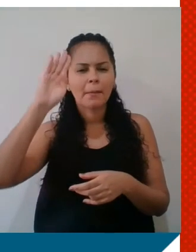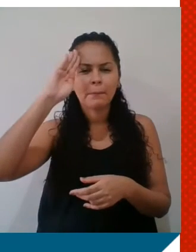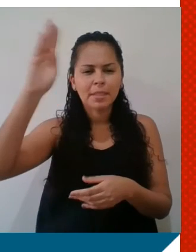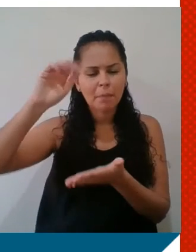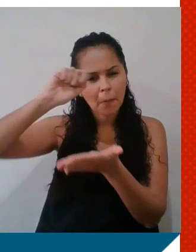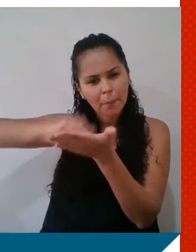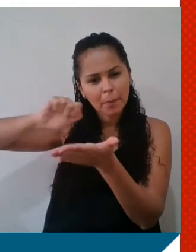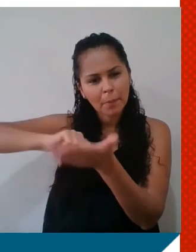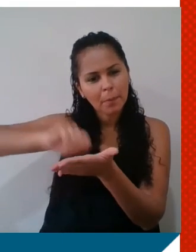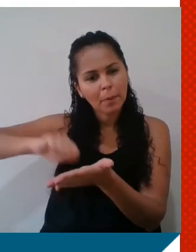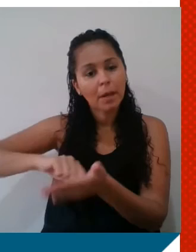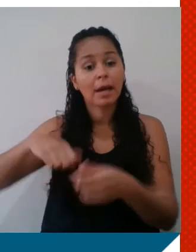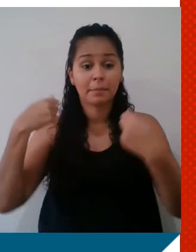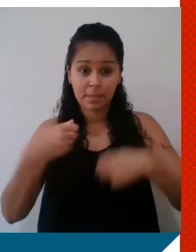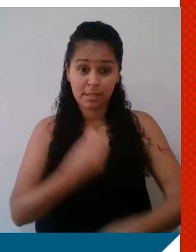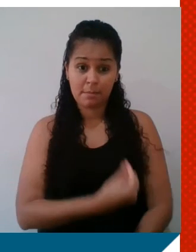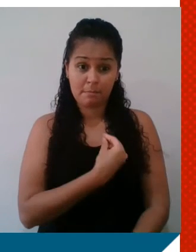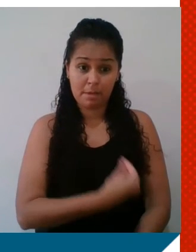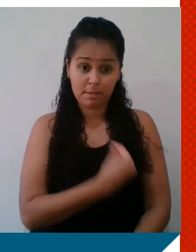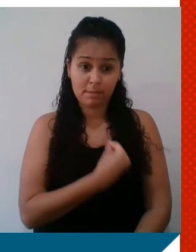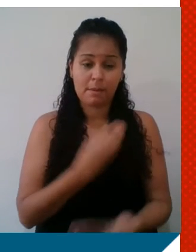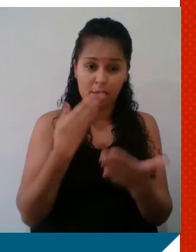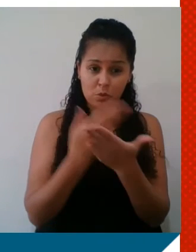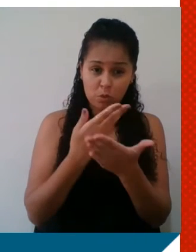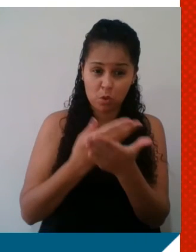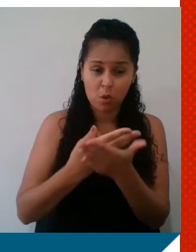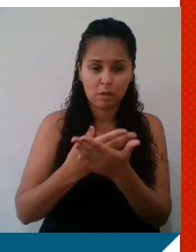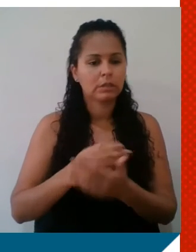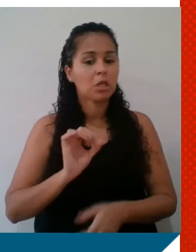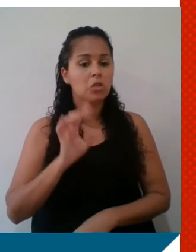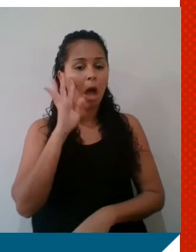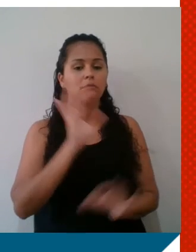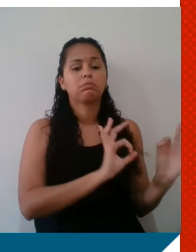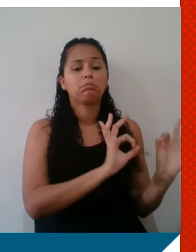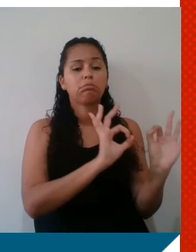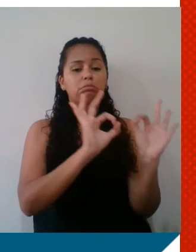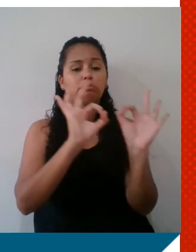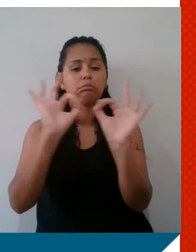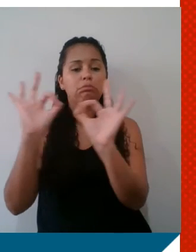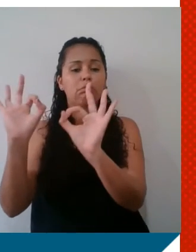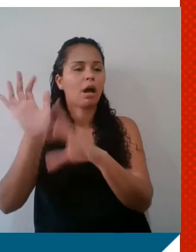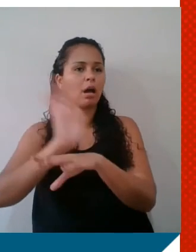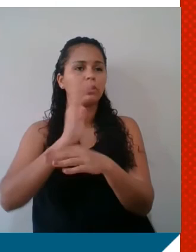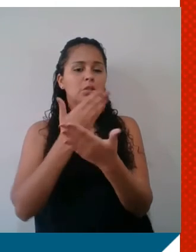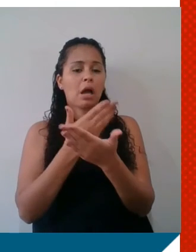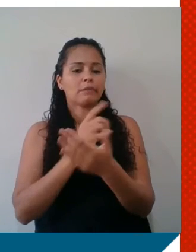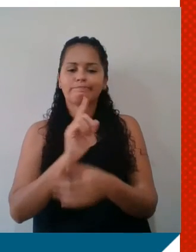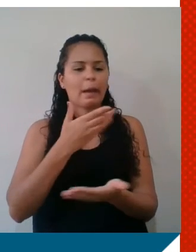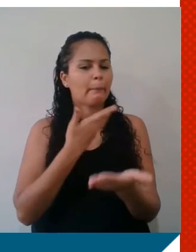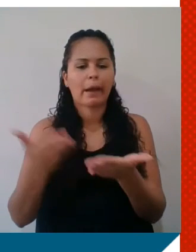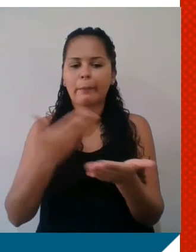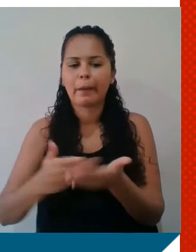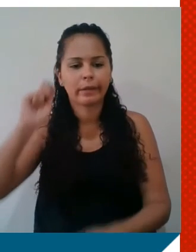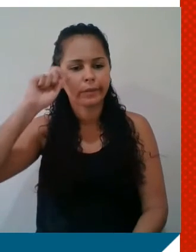Né? Então, esse estudo ativo é isso, é você participar, você anotar, você não ficar apenas assistindo a videoaula, porque senão você perde